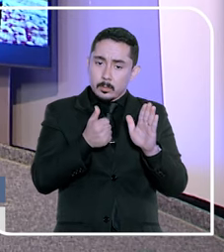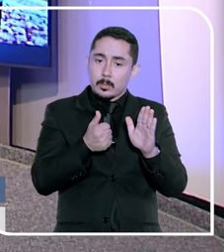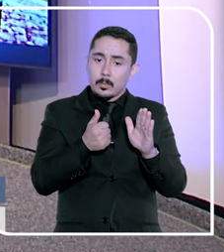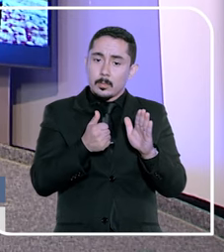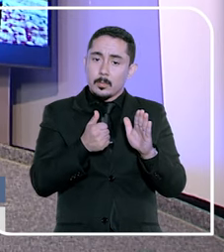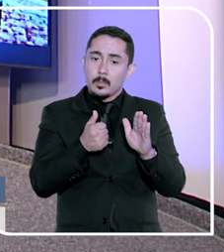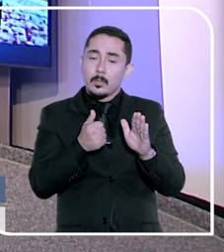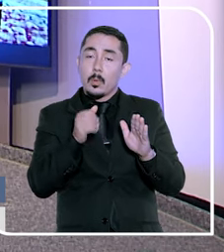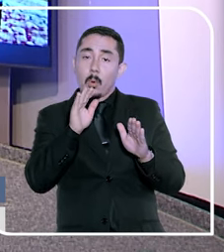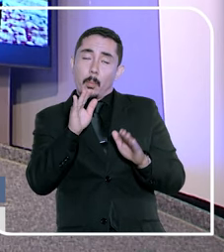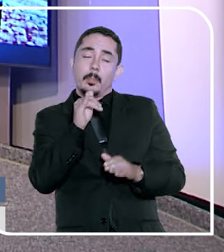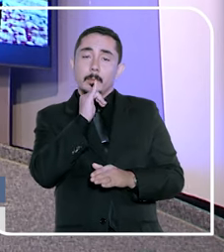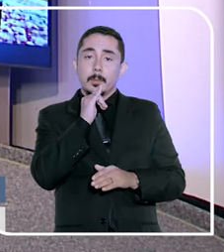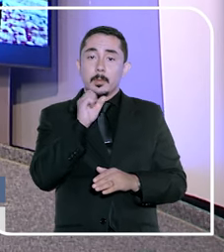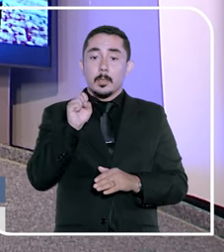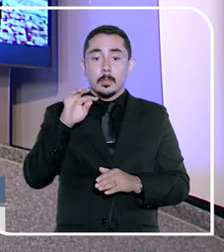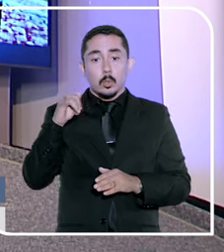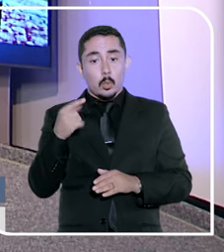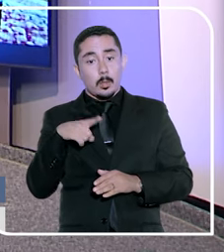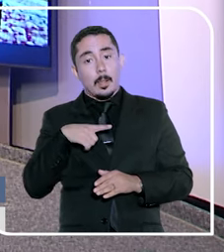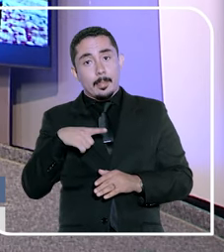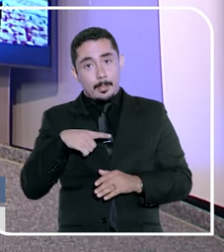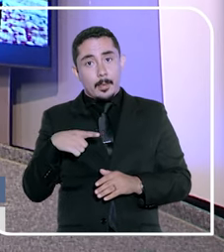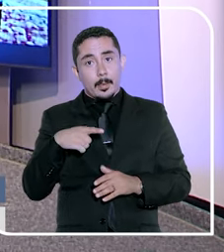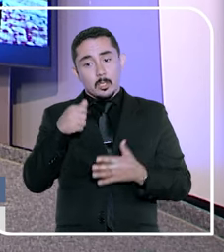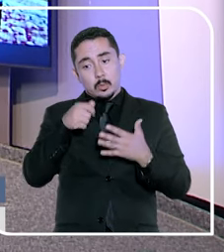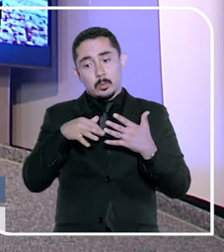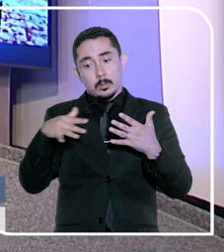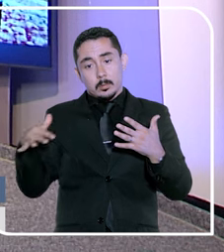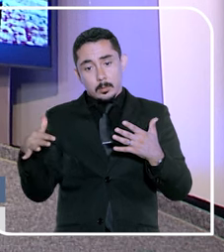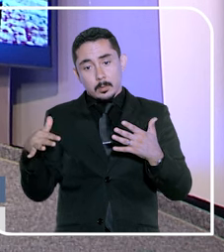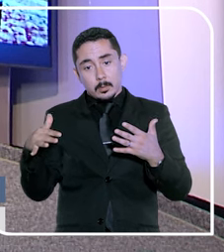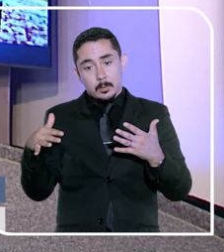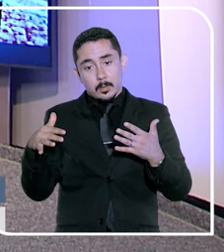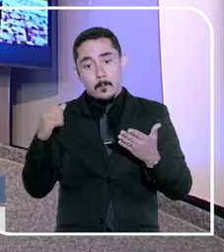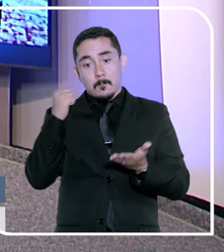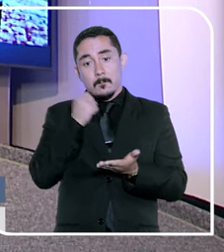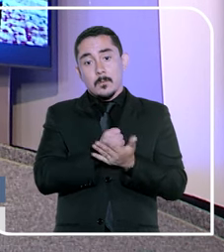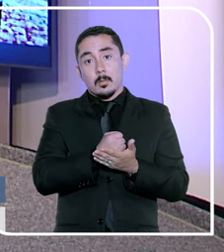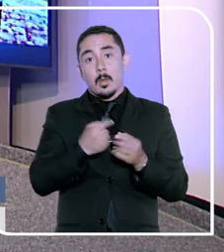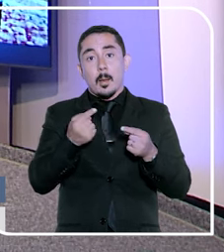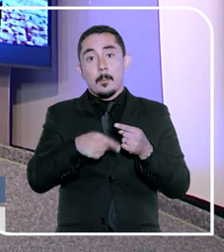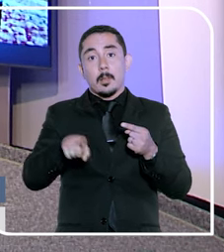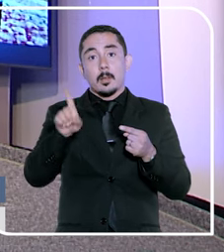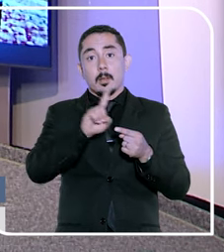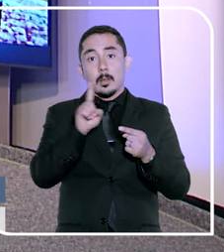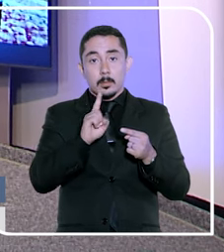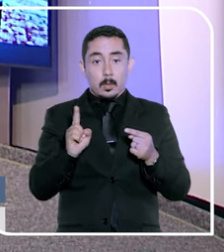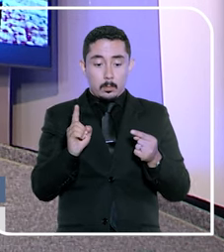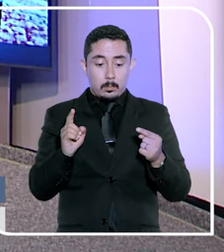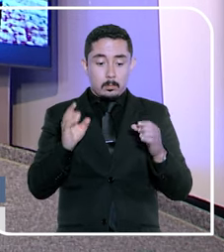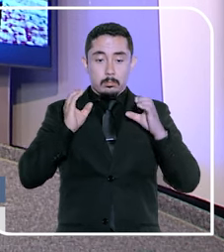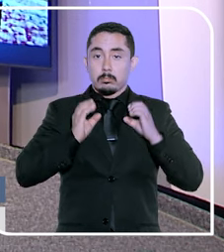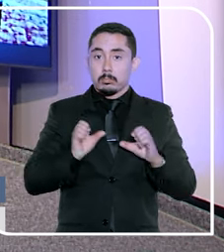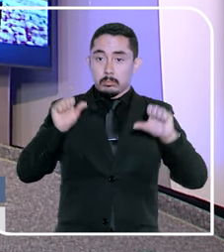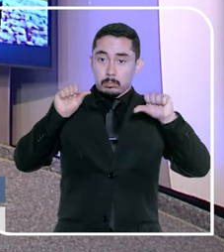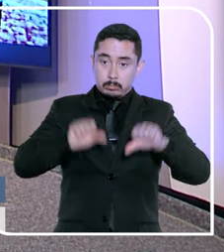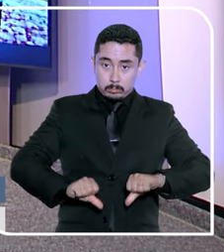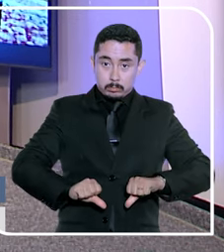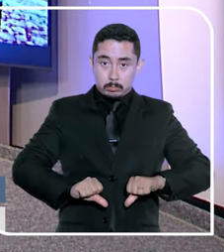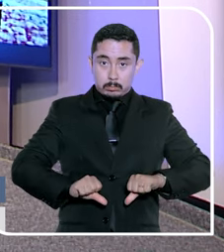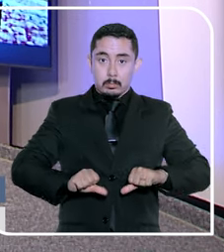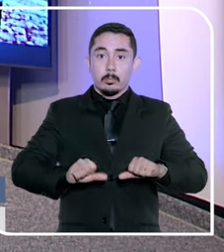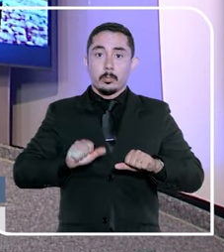STJ se eu não me engano né tem essa jurisprudência firmada aí paraa não aplicação da bagatela que é de um valor de mais de